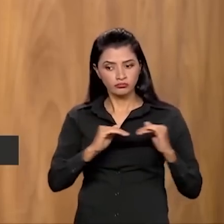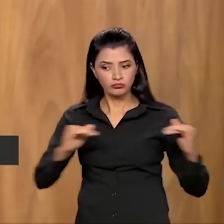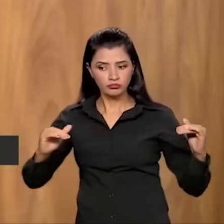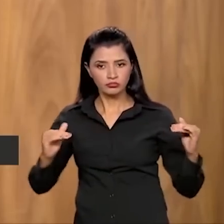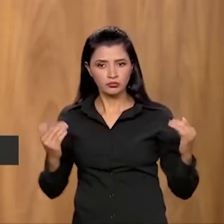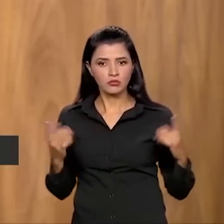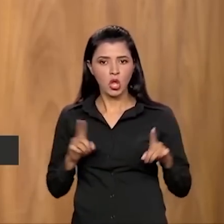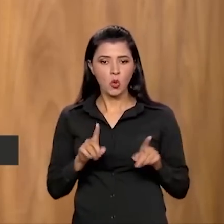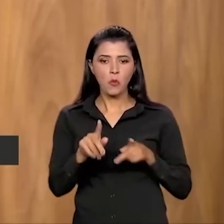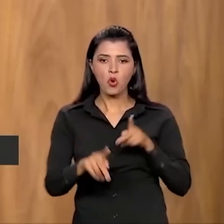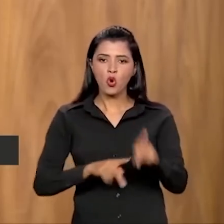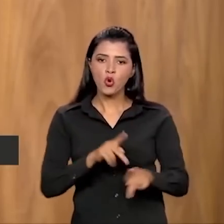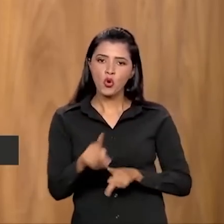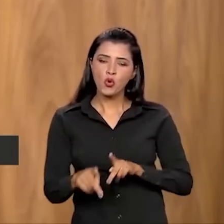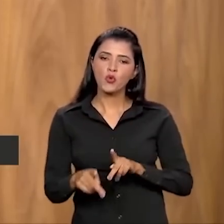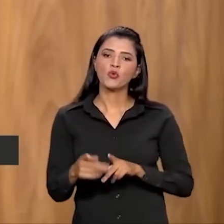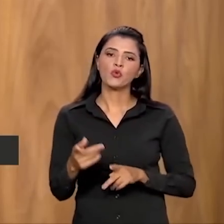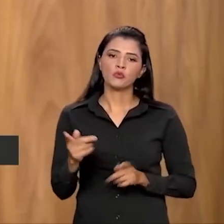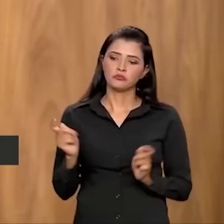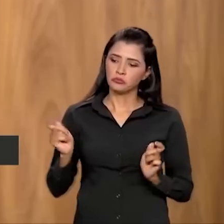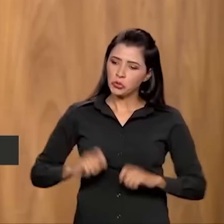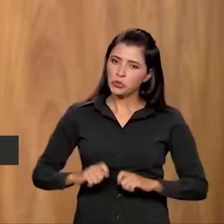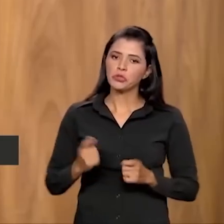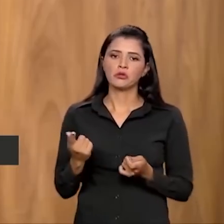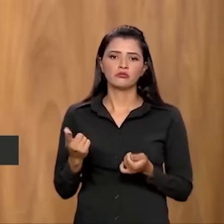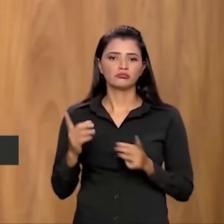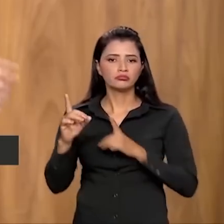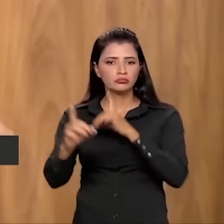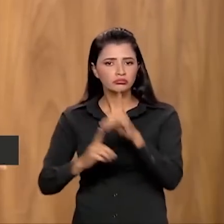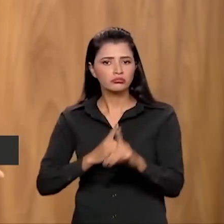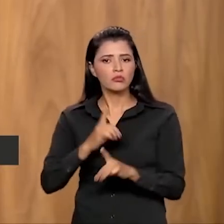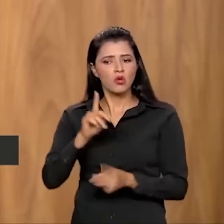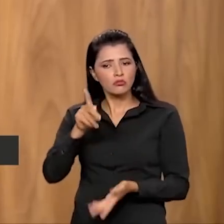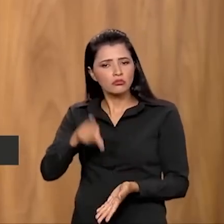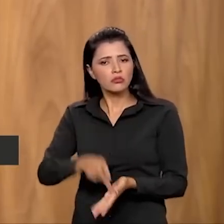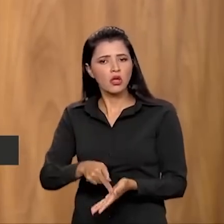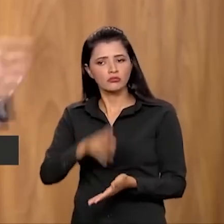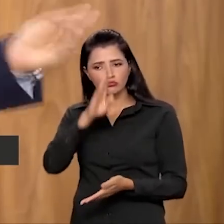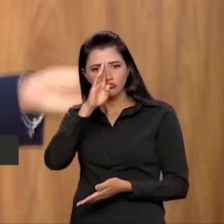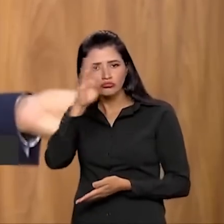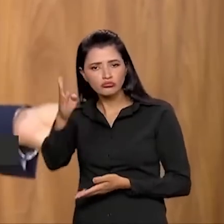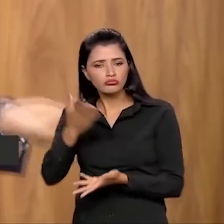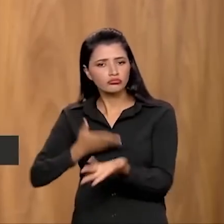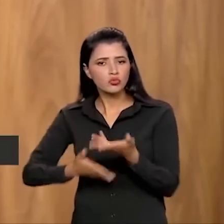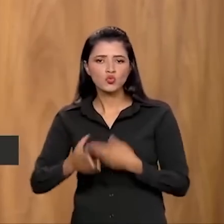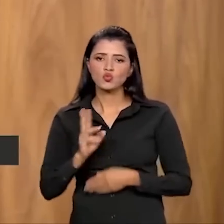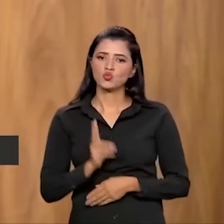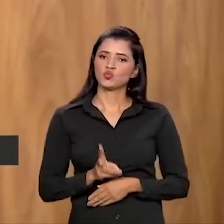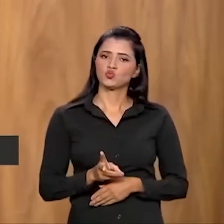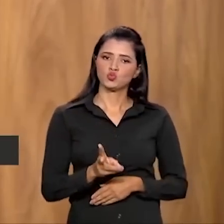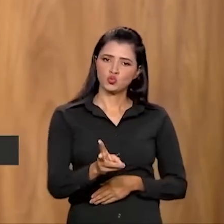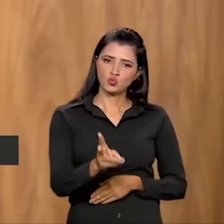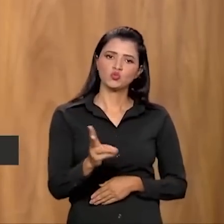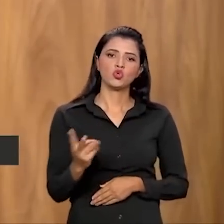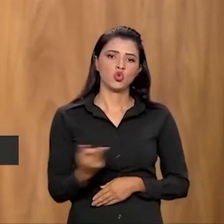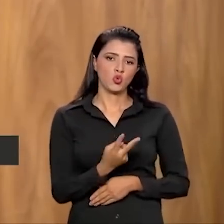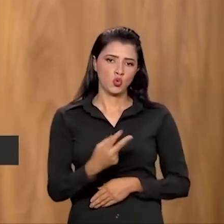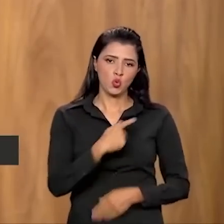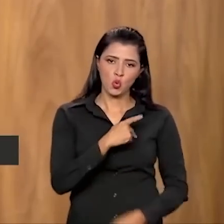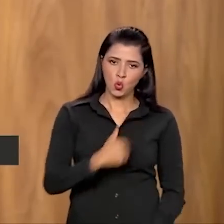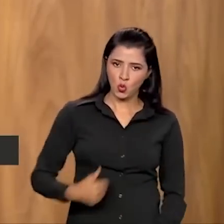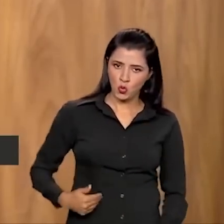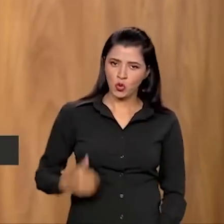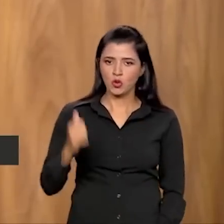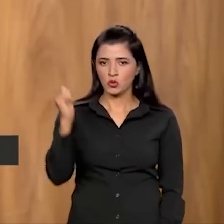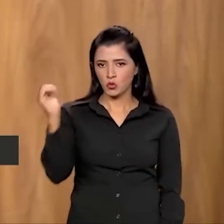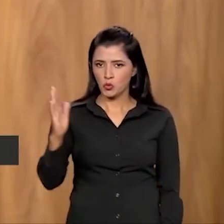os povos, permitindo assim um diálogo franco, direto e permanente entre os governos do